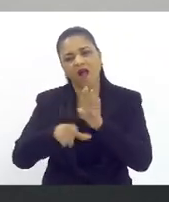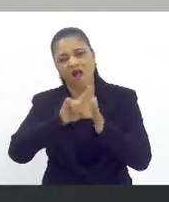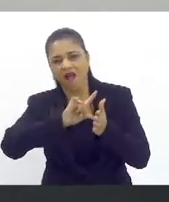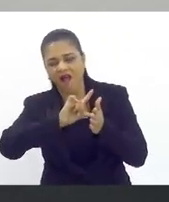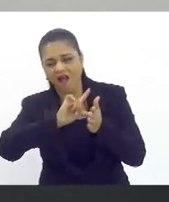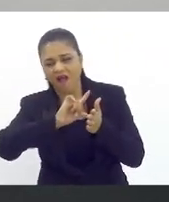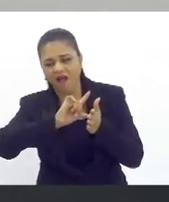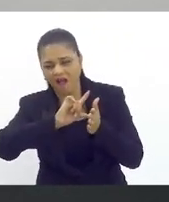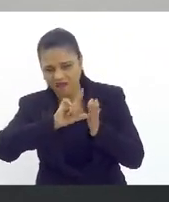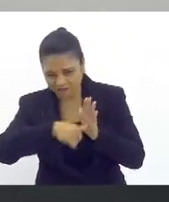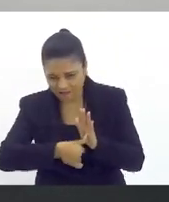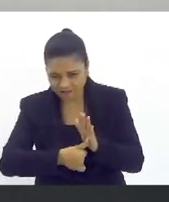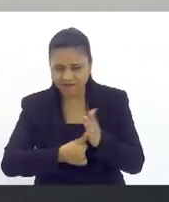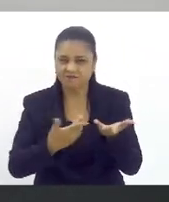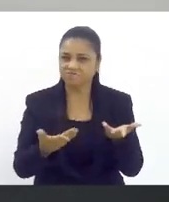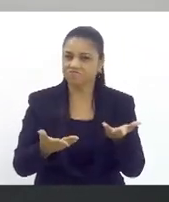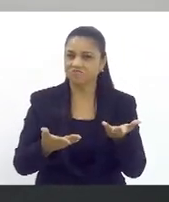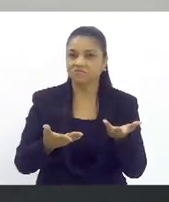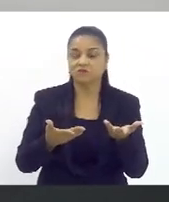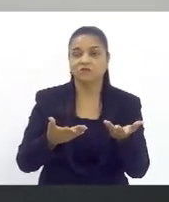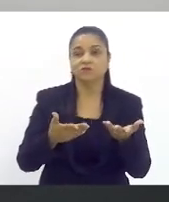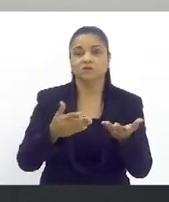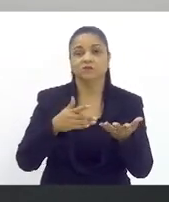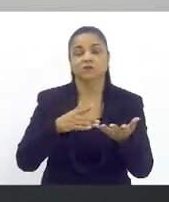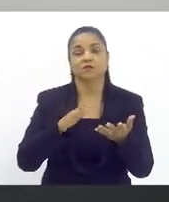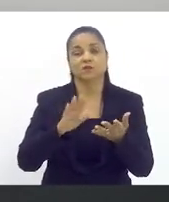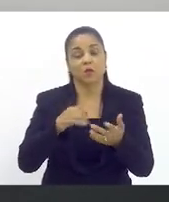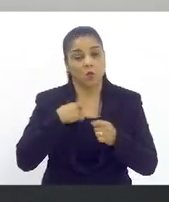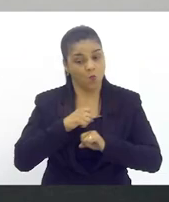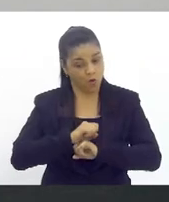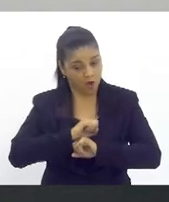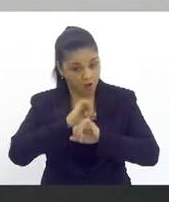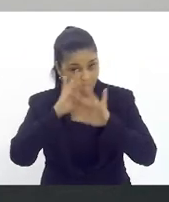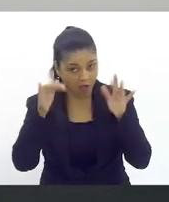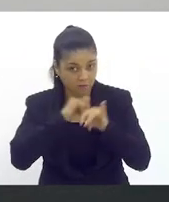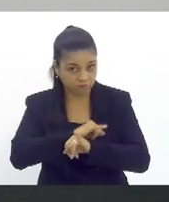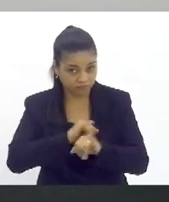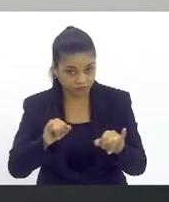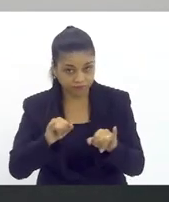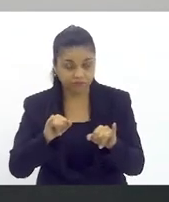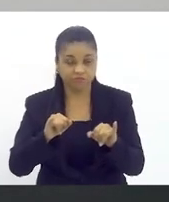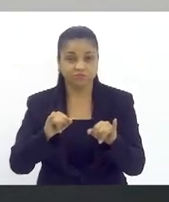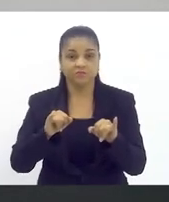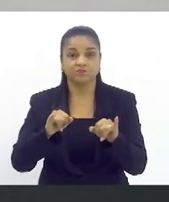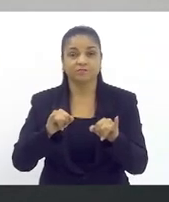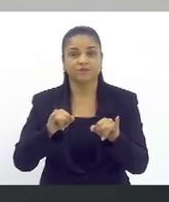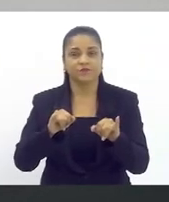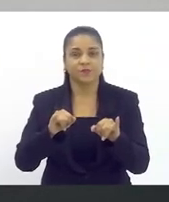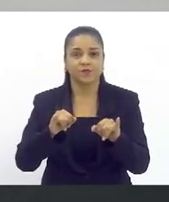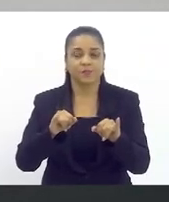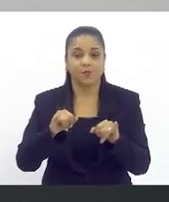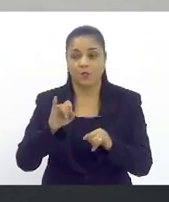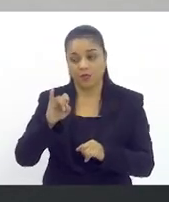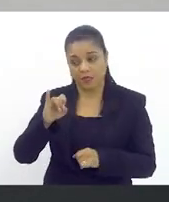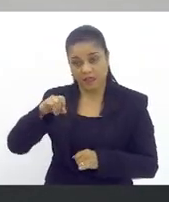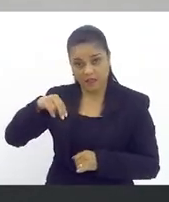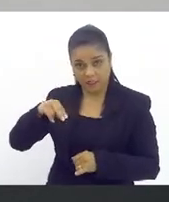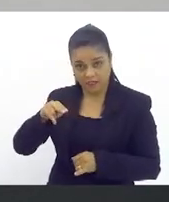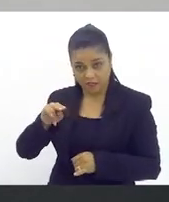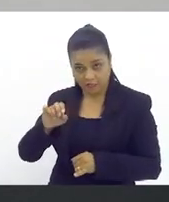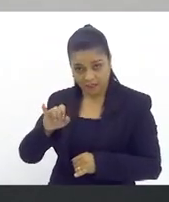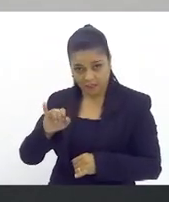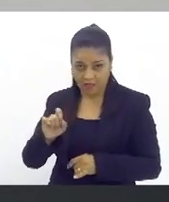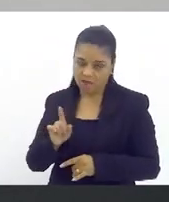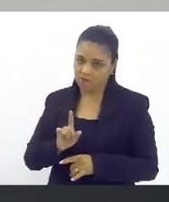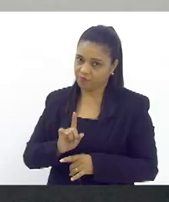Então esse é um ponto deixa mais uma vez claro que a gente não coloca o Inea e a